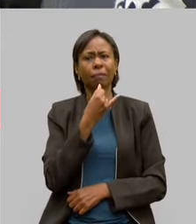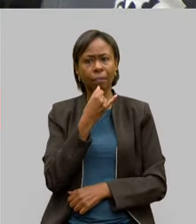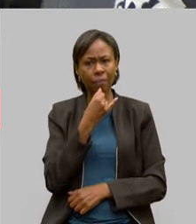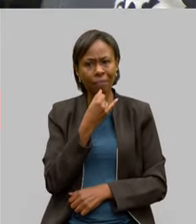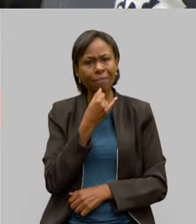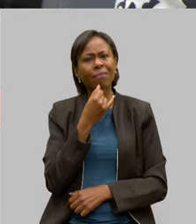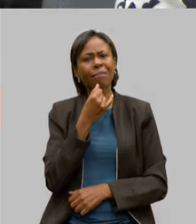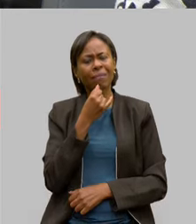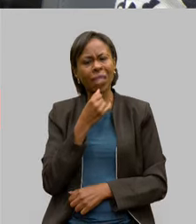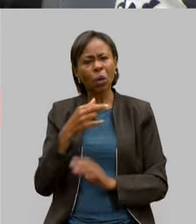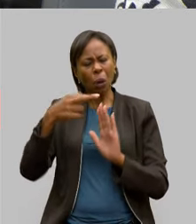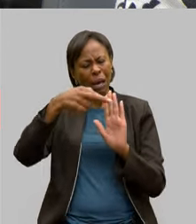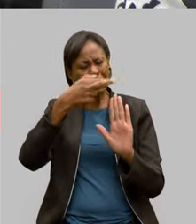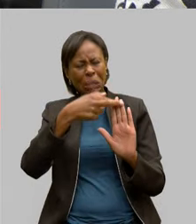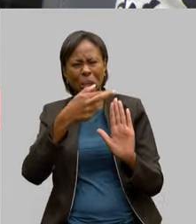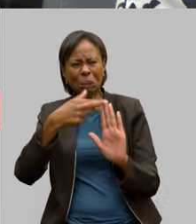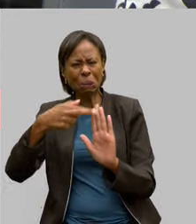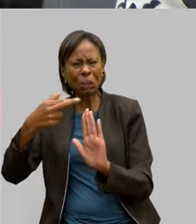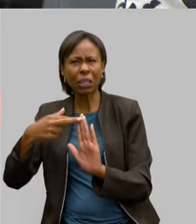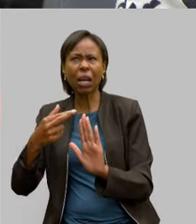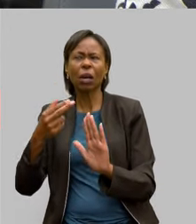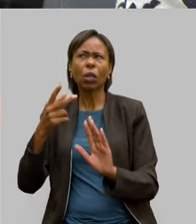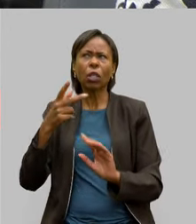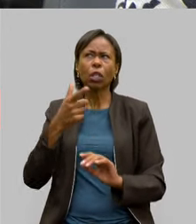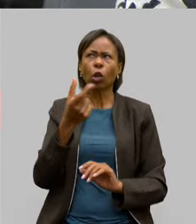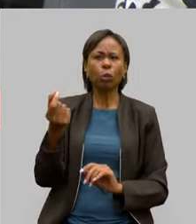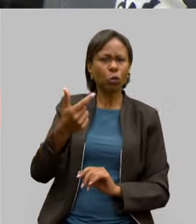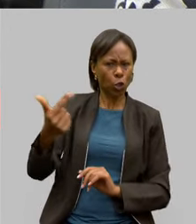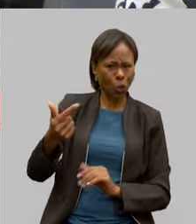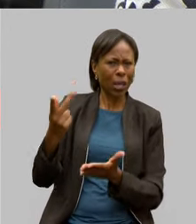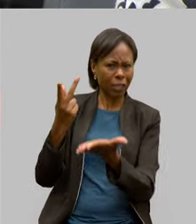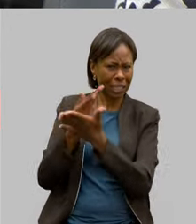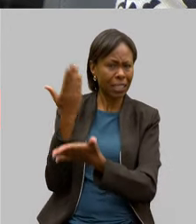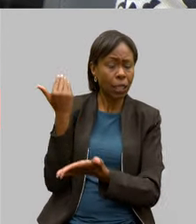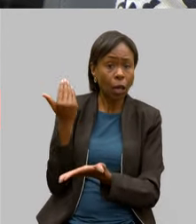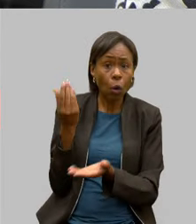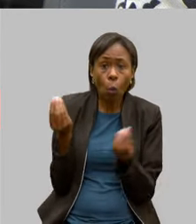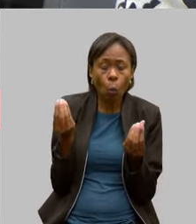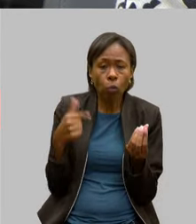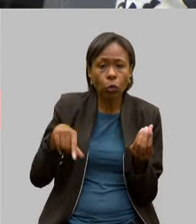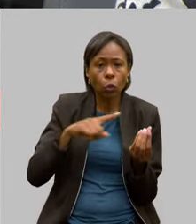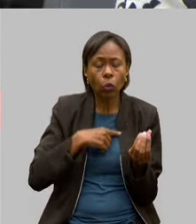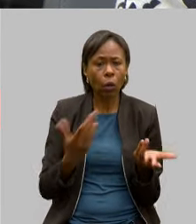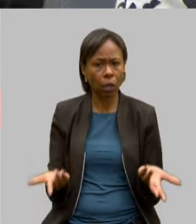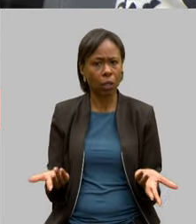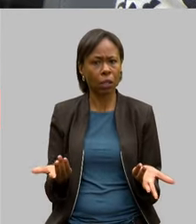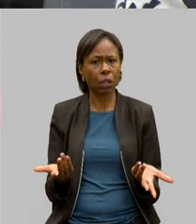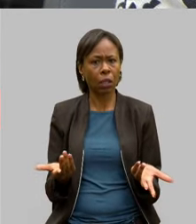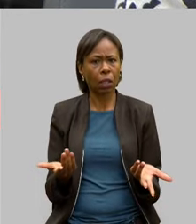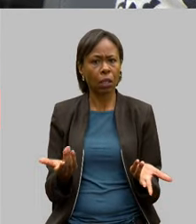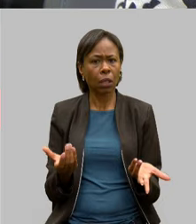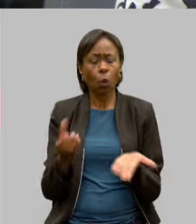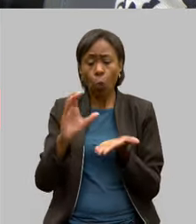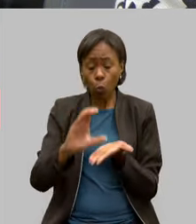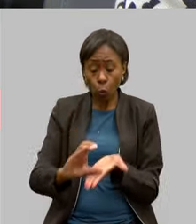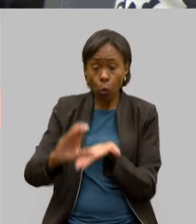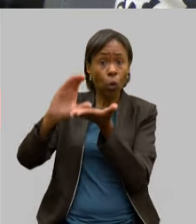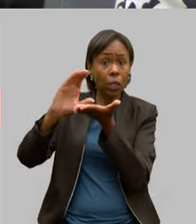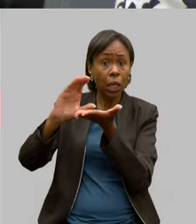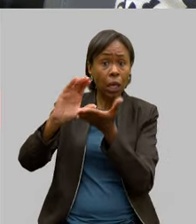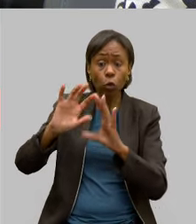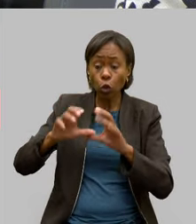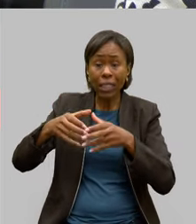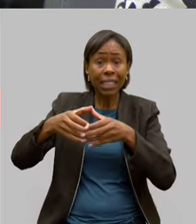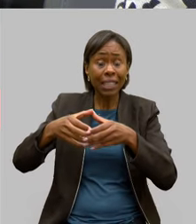com essas resoluções igual teve em 2022 A que ponto a gente chega de ter um conselho de classe